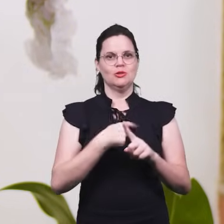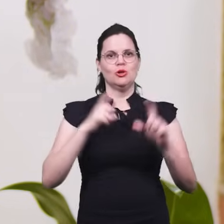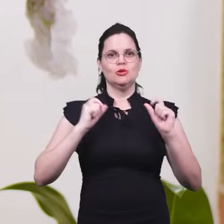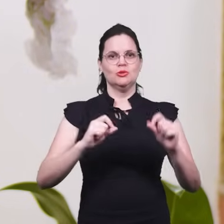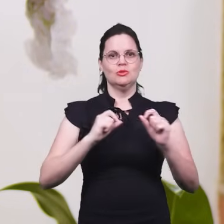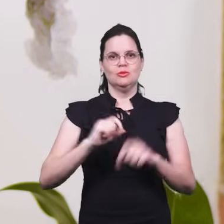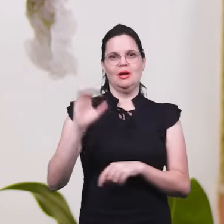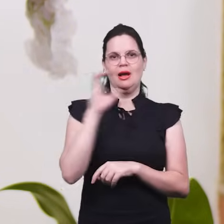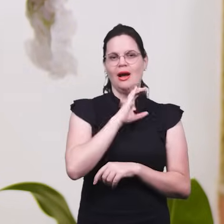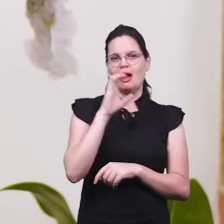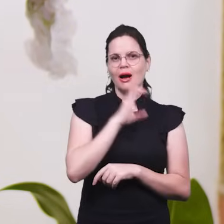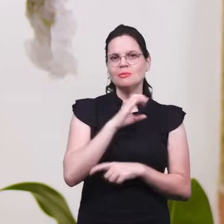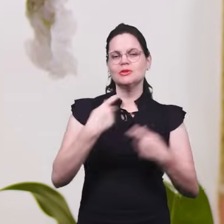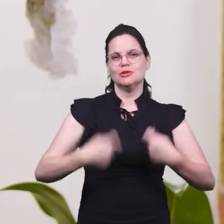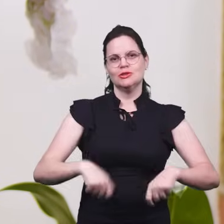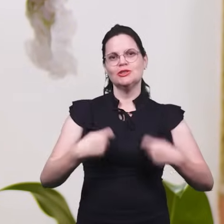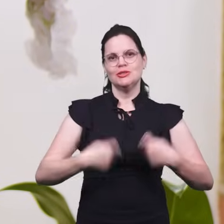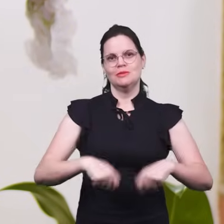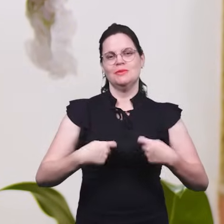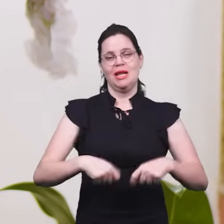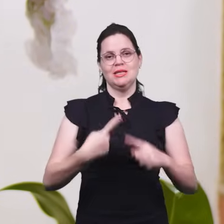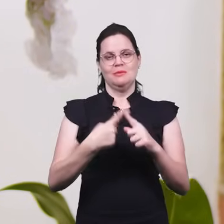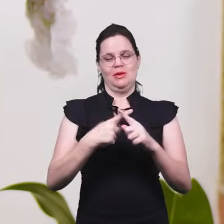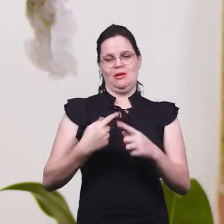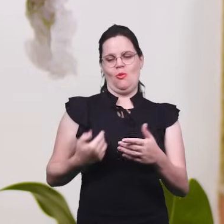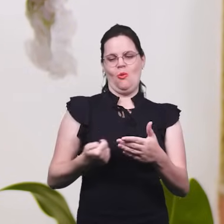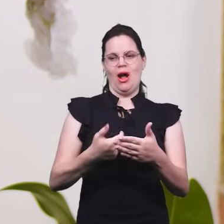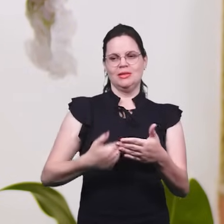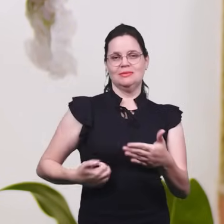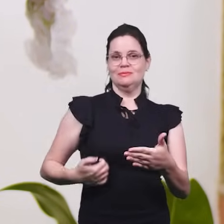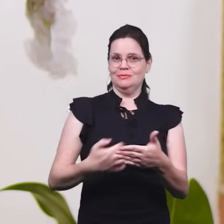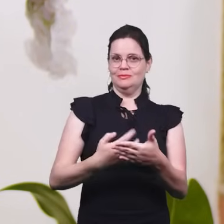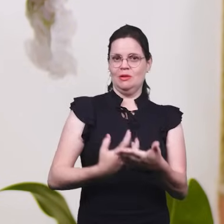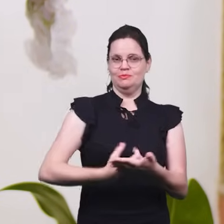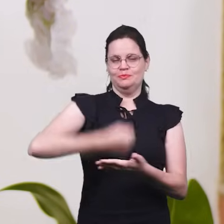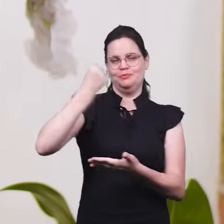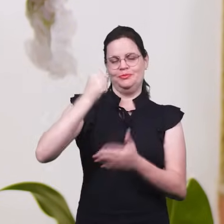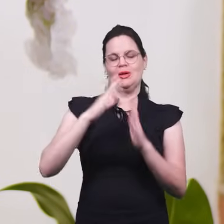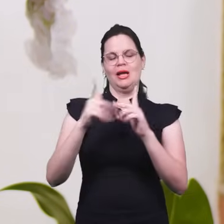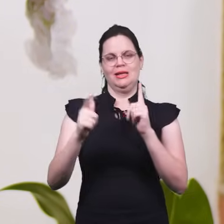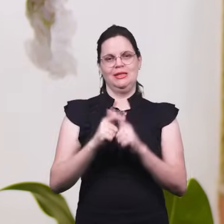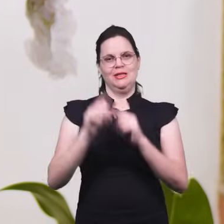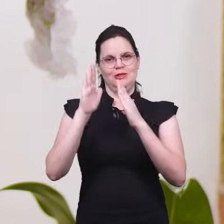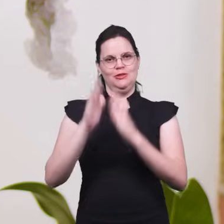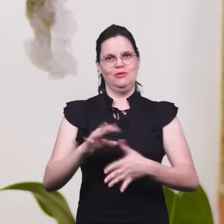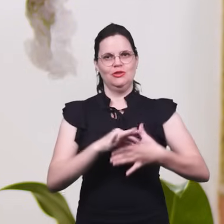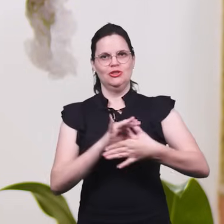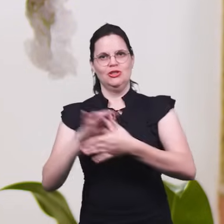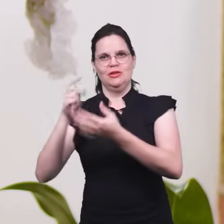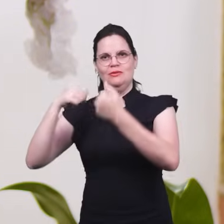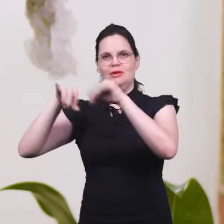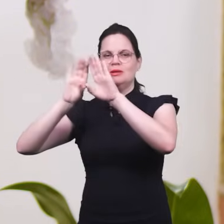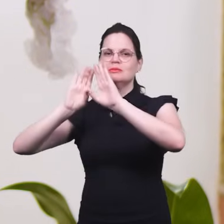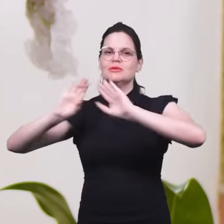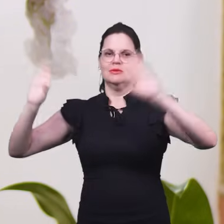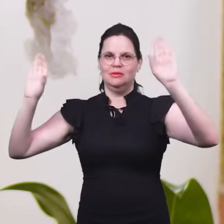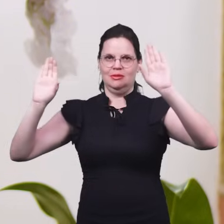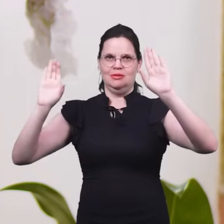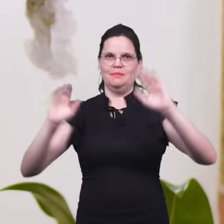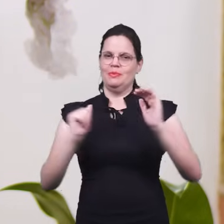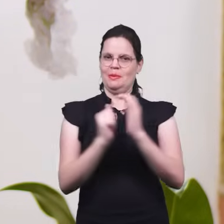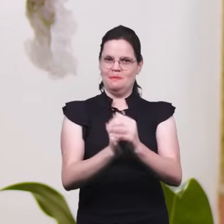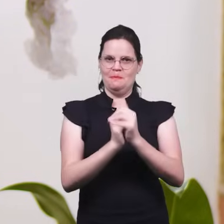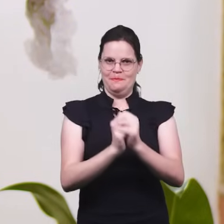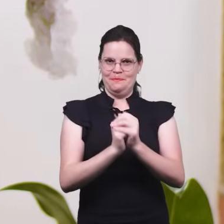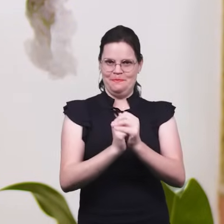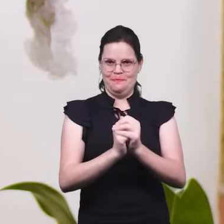está aqui e breve sua volta. Está se aproximando de buscar a igreja, levar a igreja para morar na eternidade.